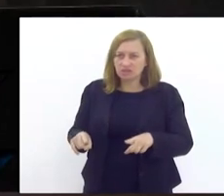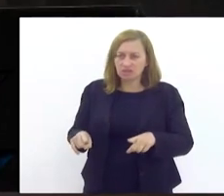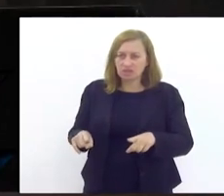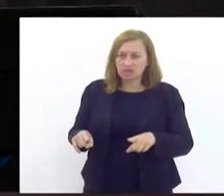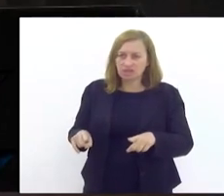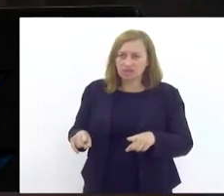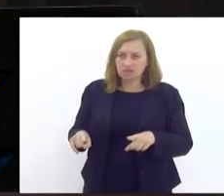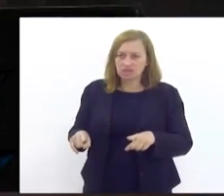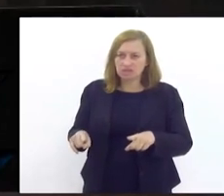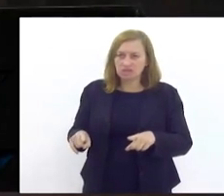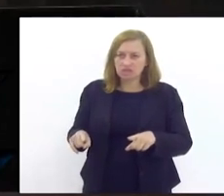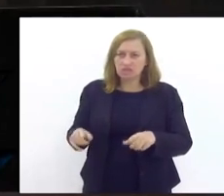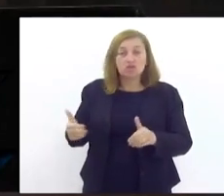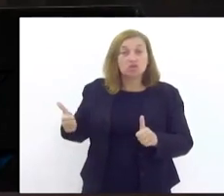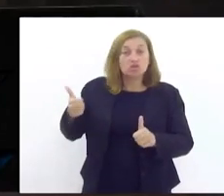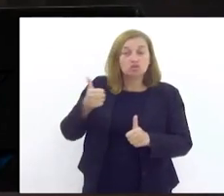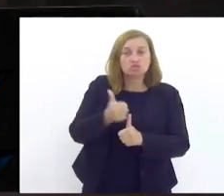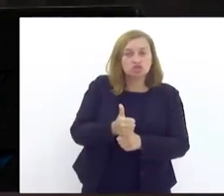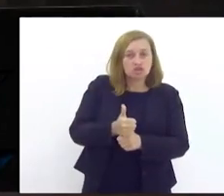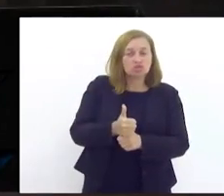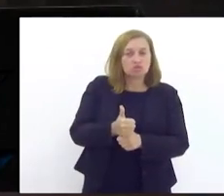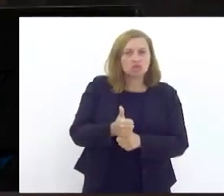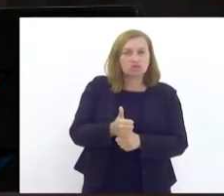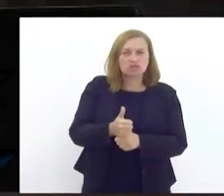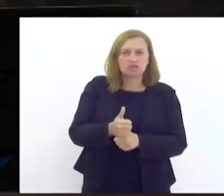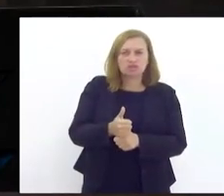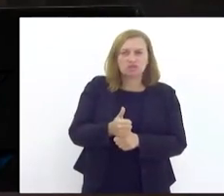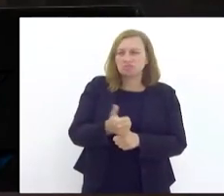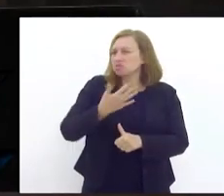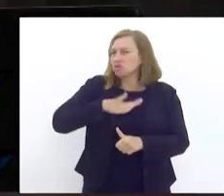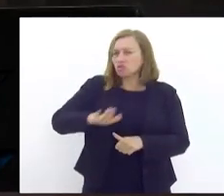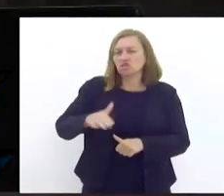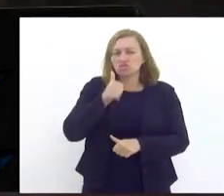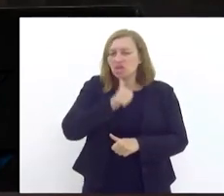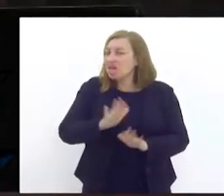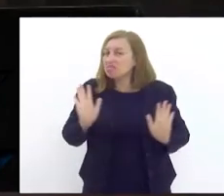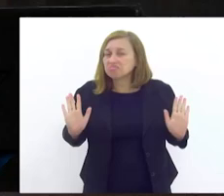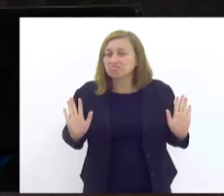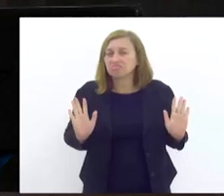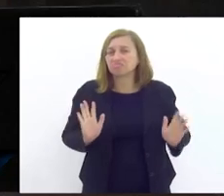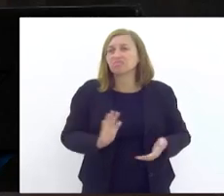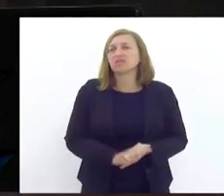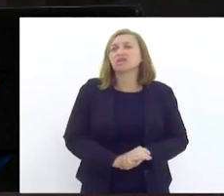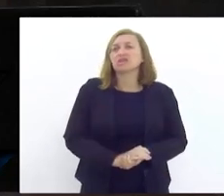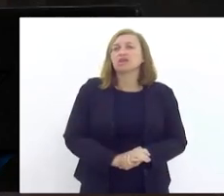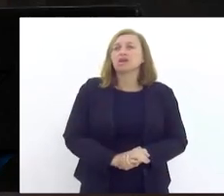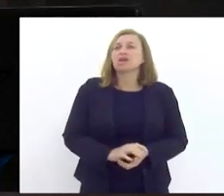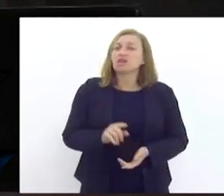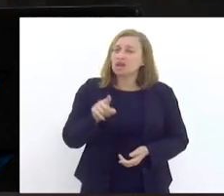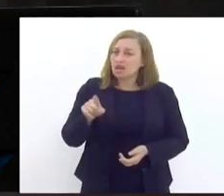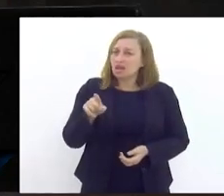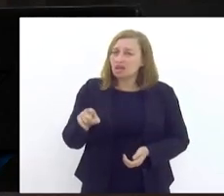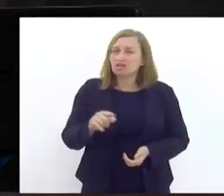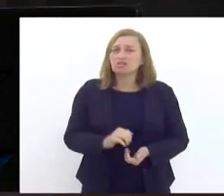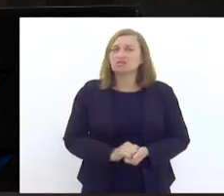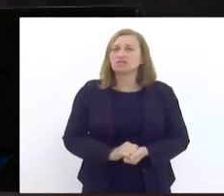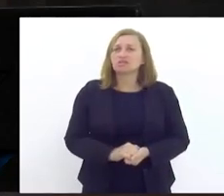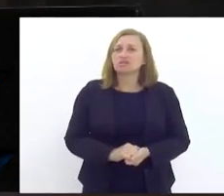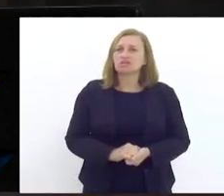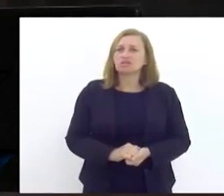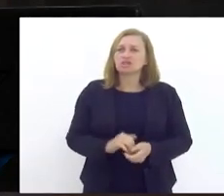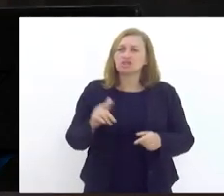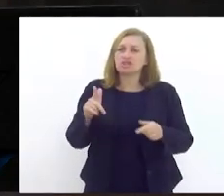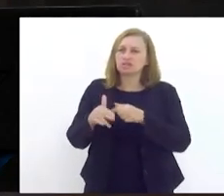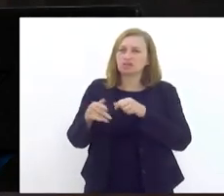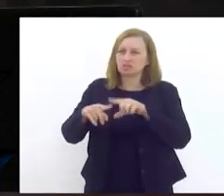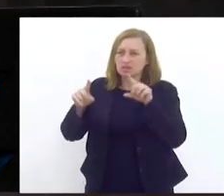posto do órgão ao qual ela pertence por não gostar de mulheres ele execrou uma servidora